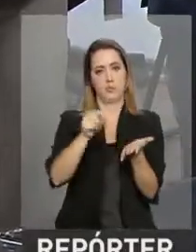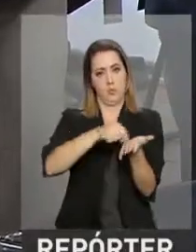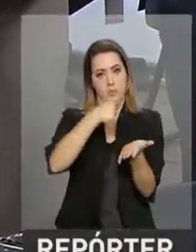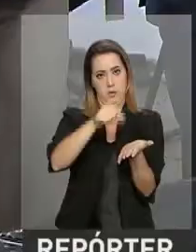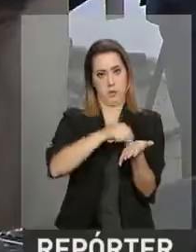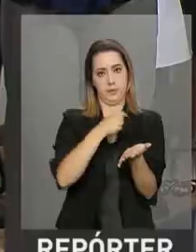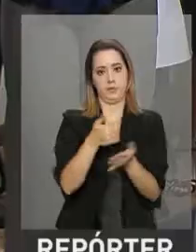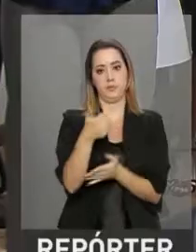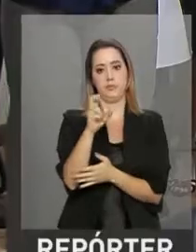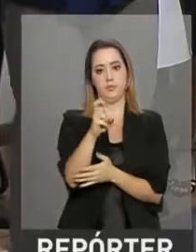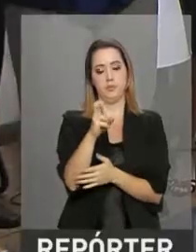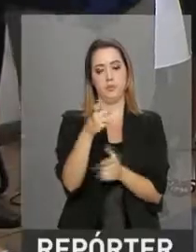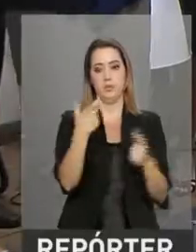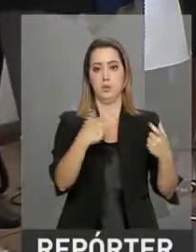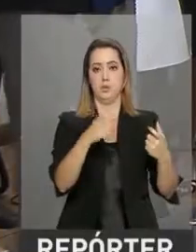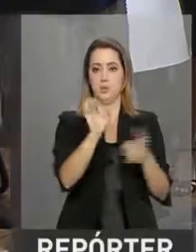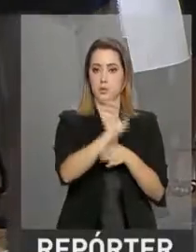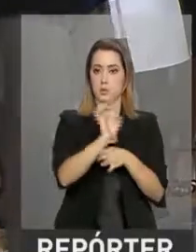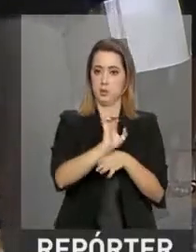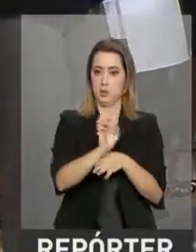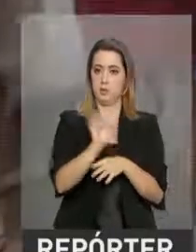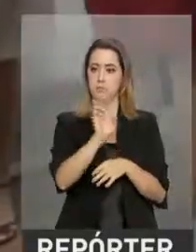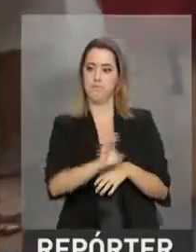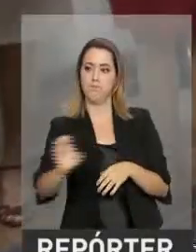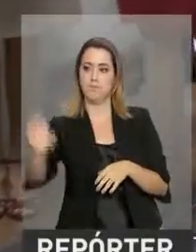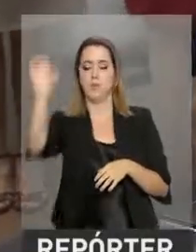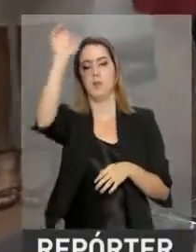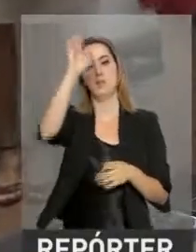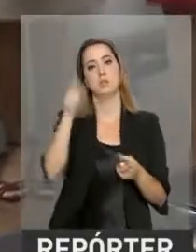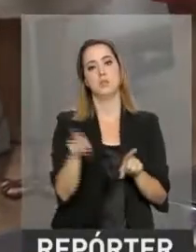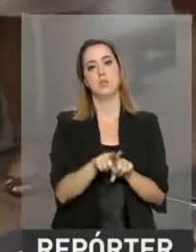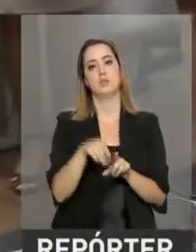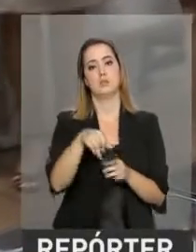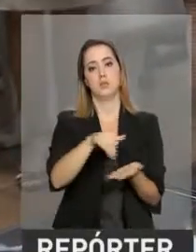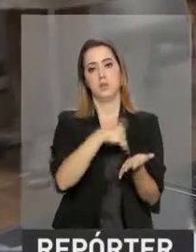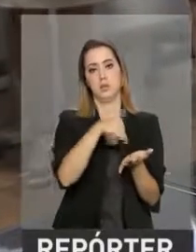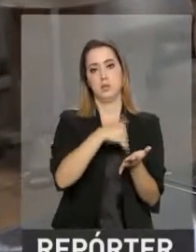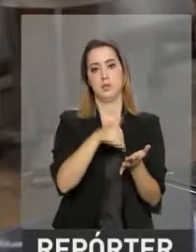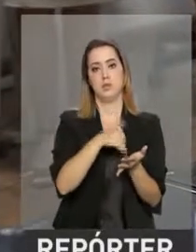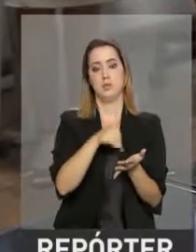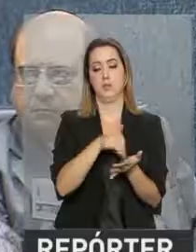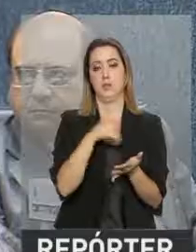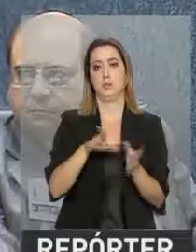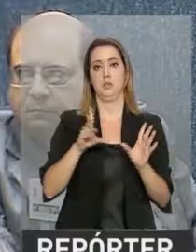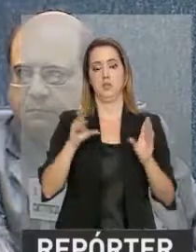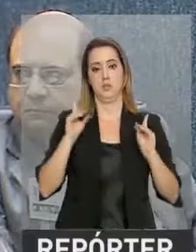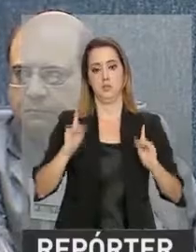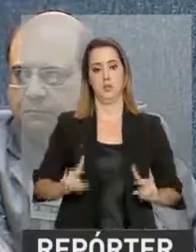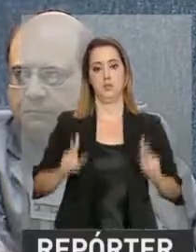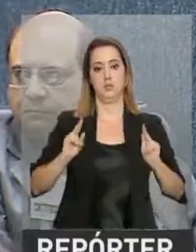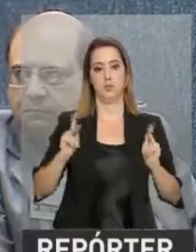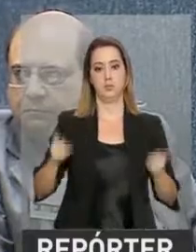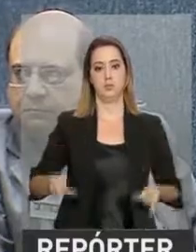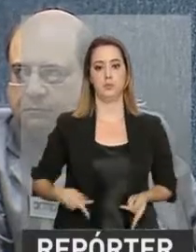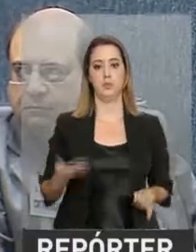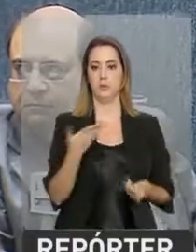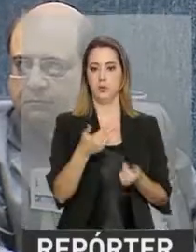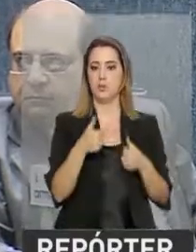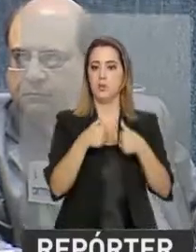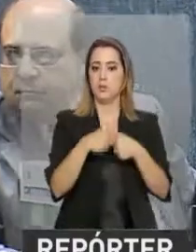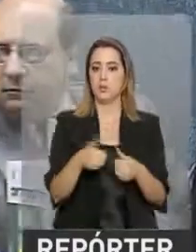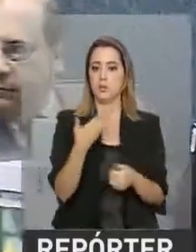por 15 estados o distrito federal ea secretaria de direitos humanos a cerimônia contou com a presença